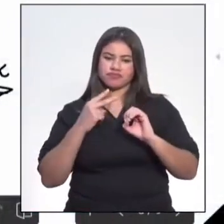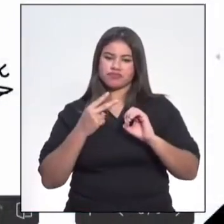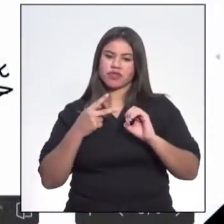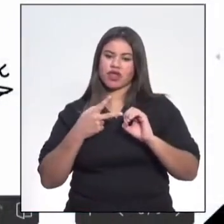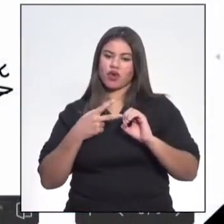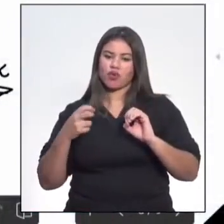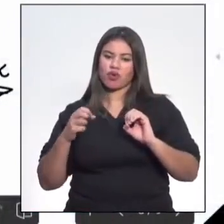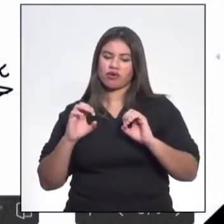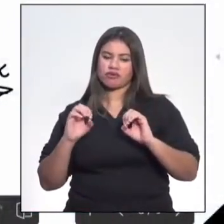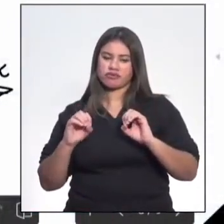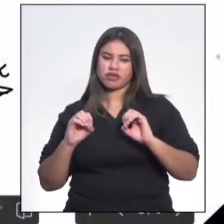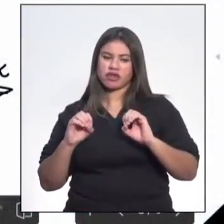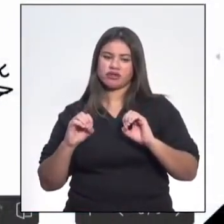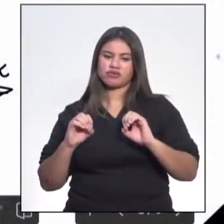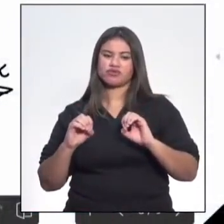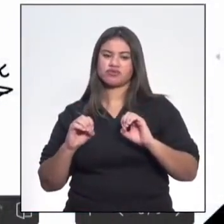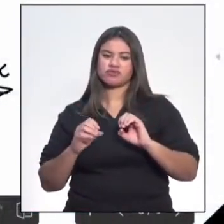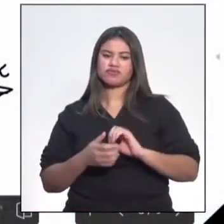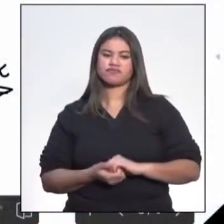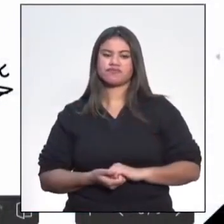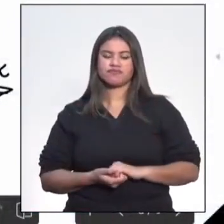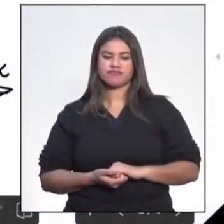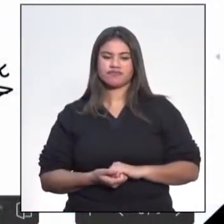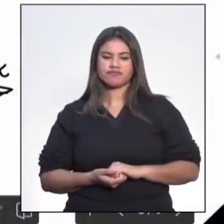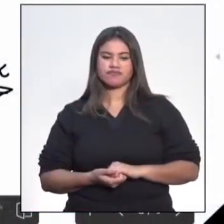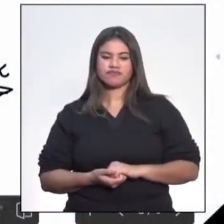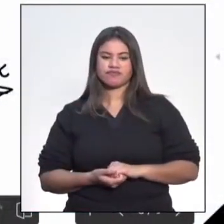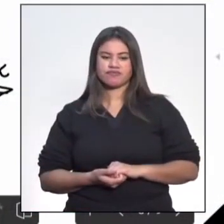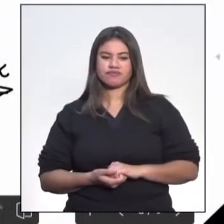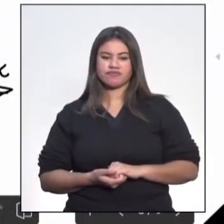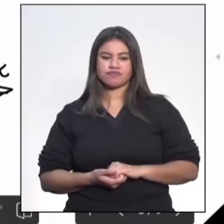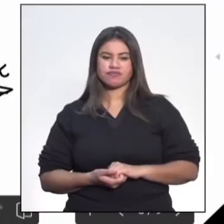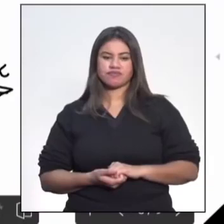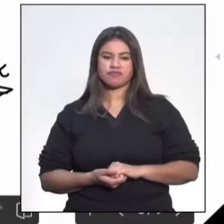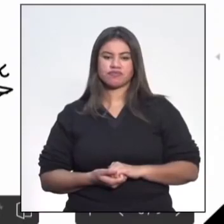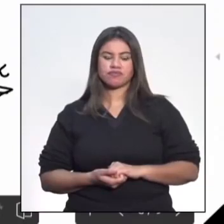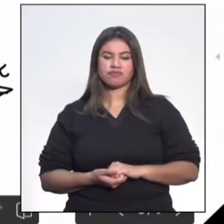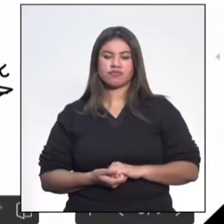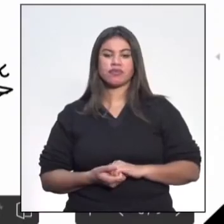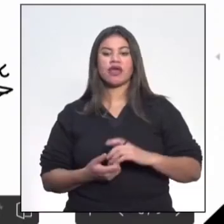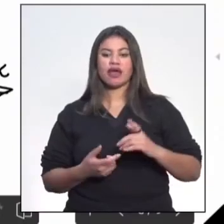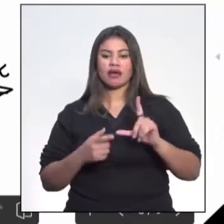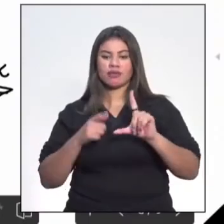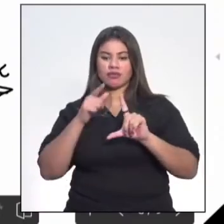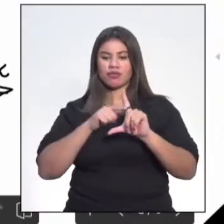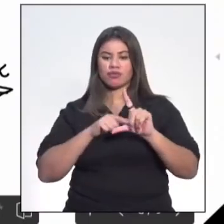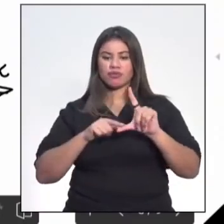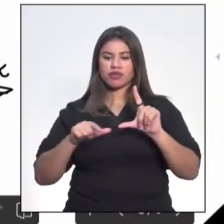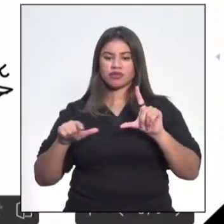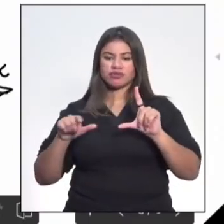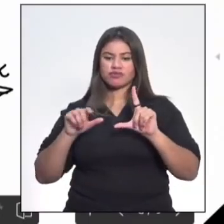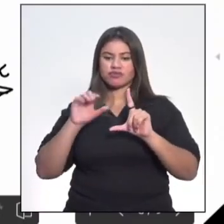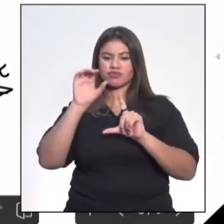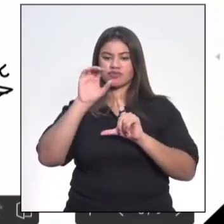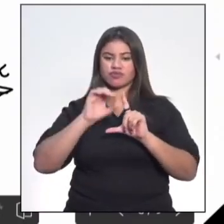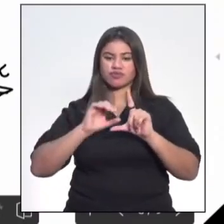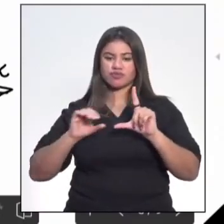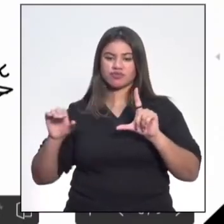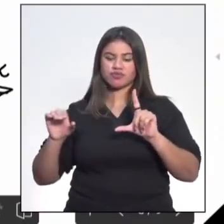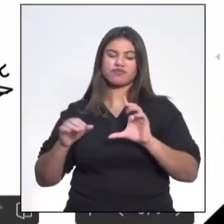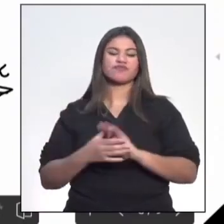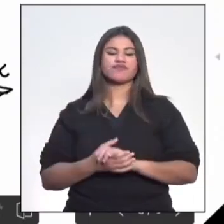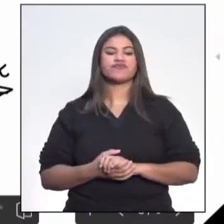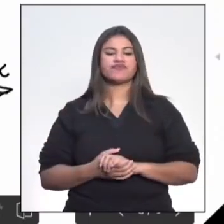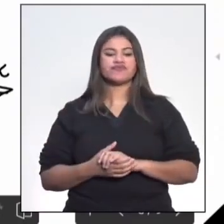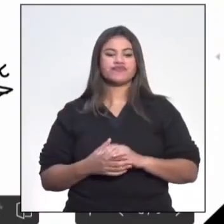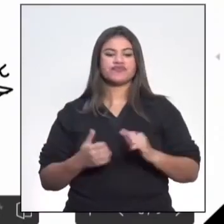zero. Formando o par zero, zero, que é a origem do plano cartesiano. Tudo bem? Agora, vou substituir o número 1.